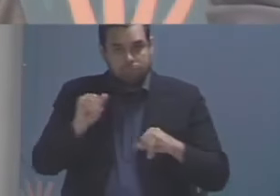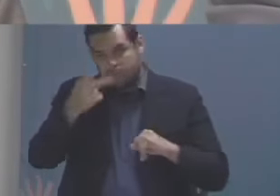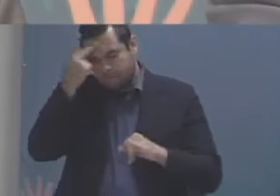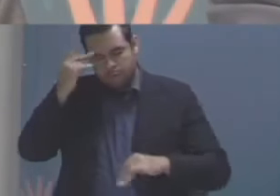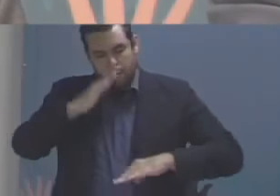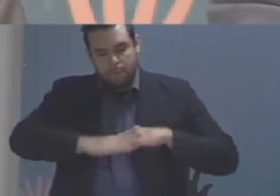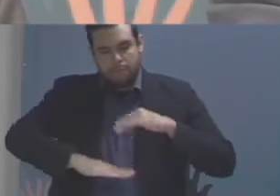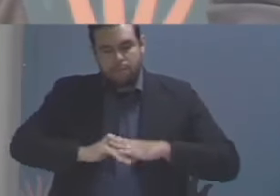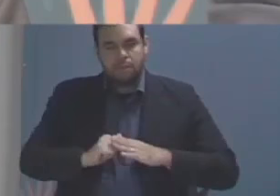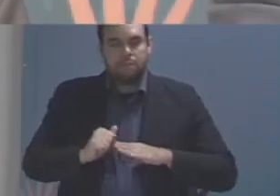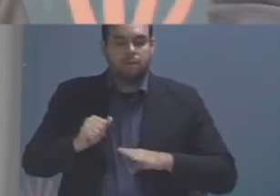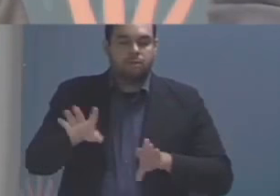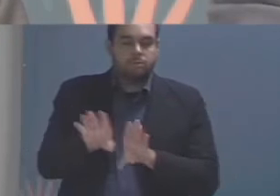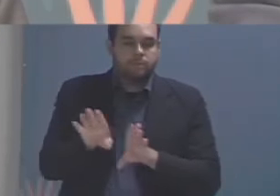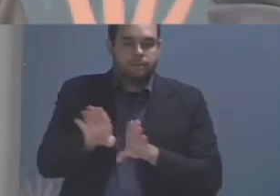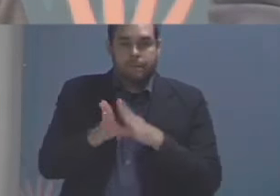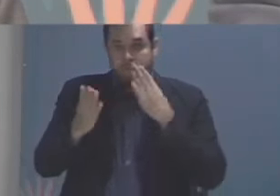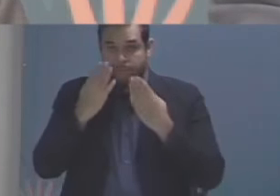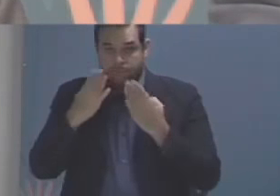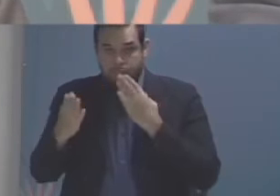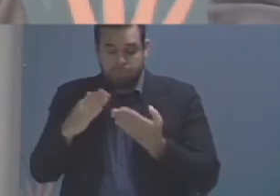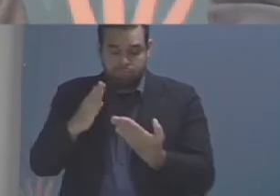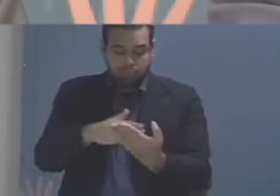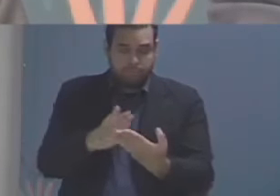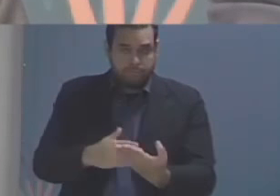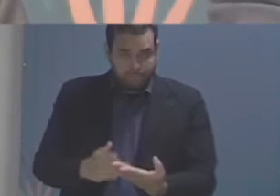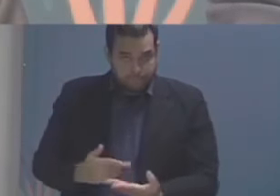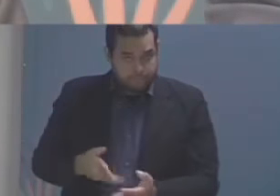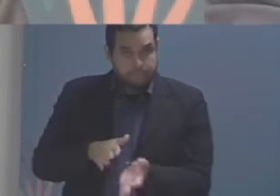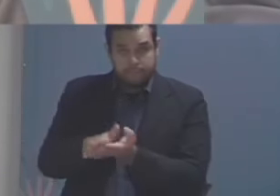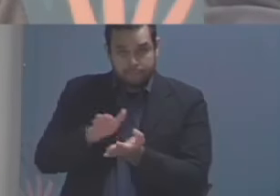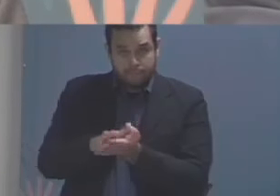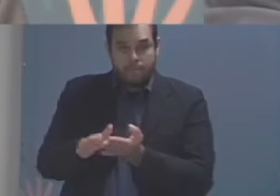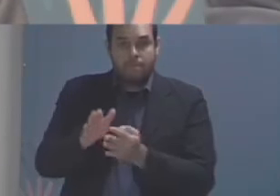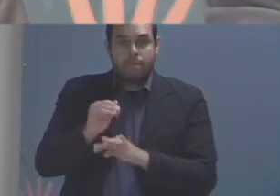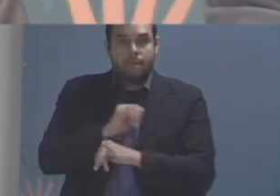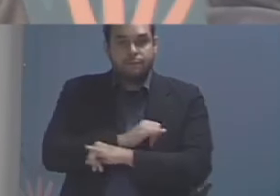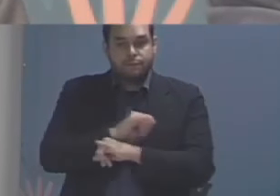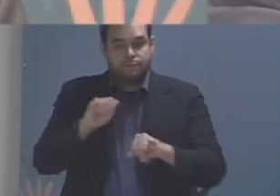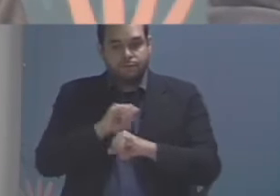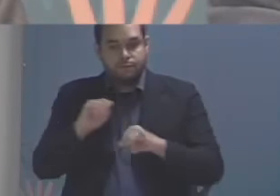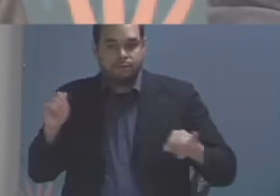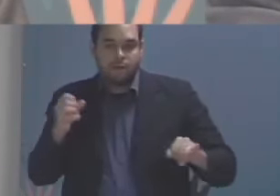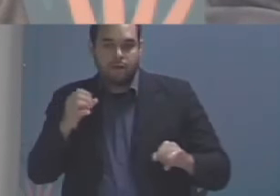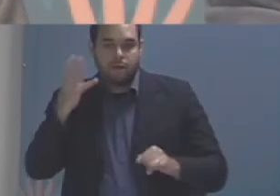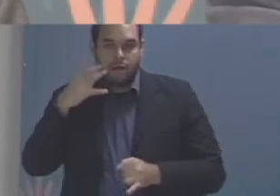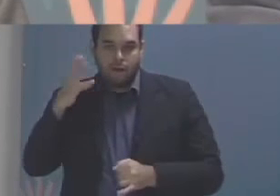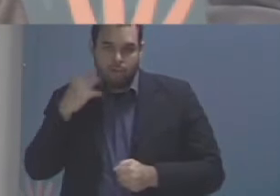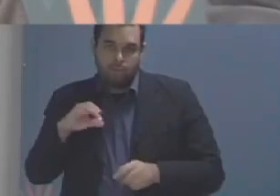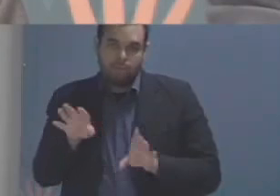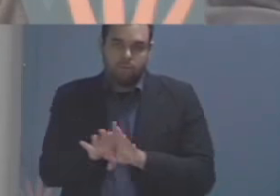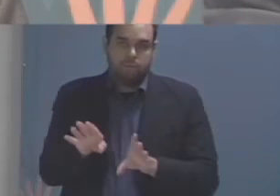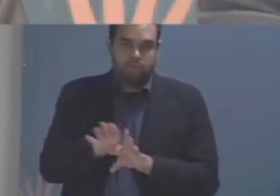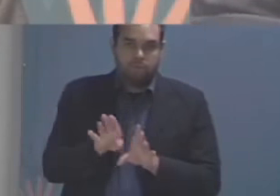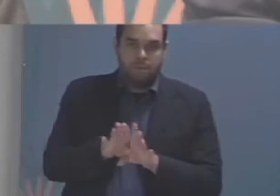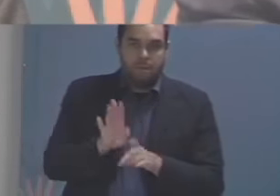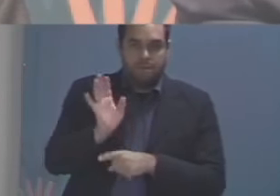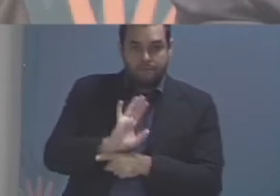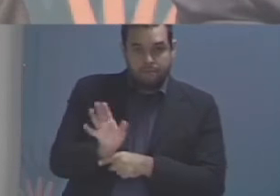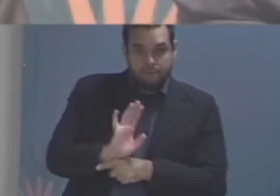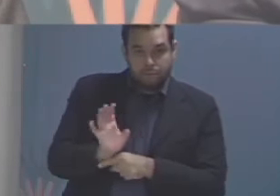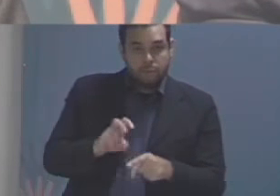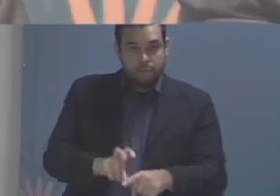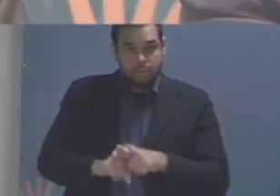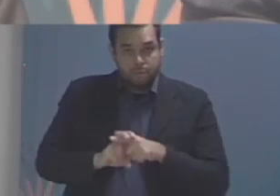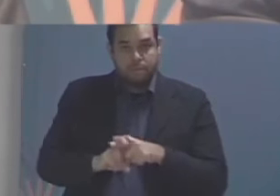e aos profissionais da psicologia, no nosso jornal impresso, nas nossas mídias, tanto no rádio quanto nos nossos vídeos.